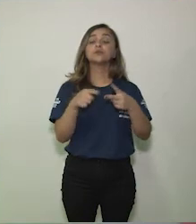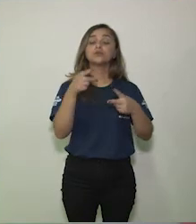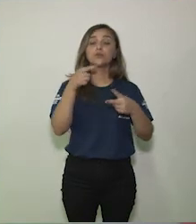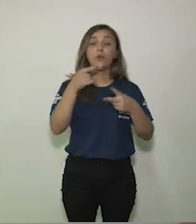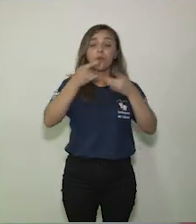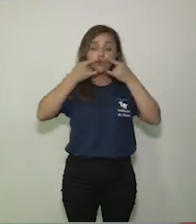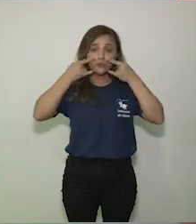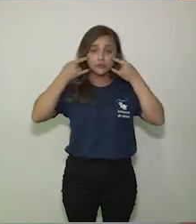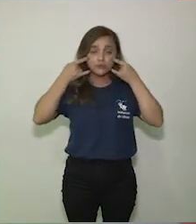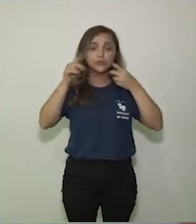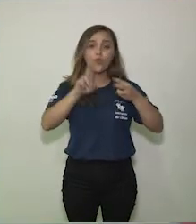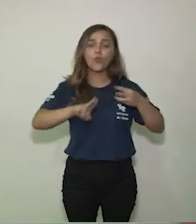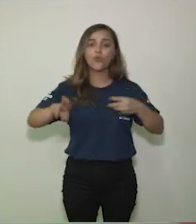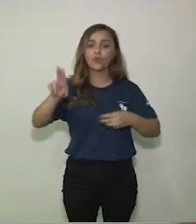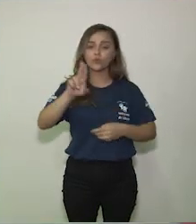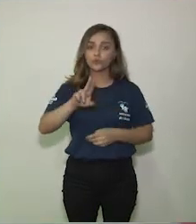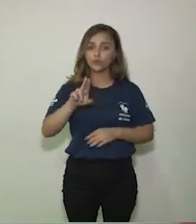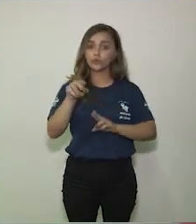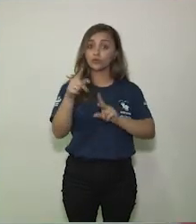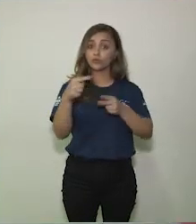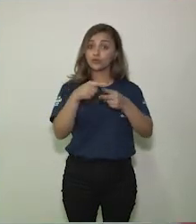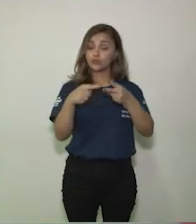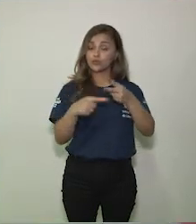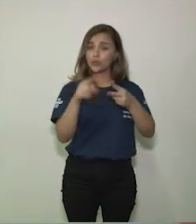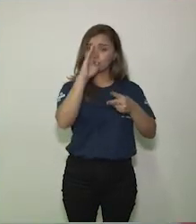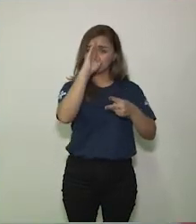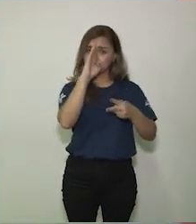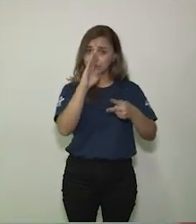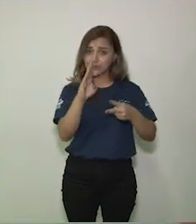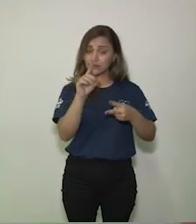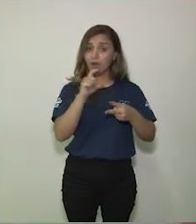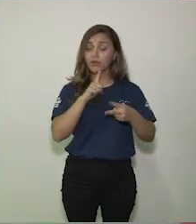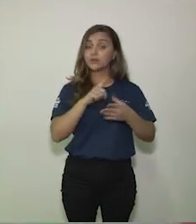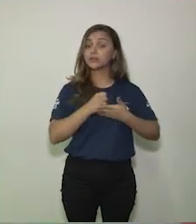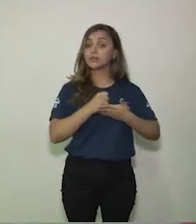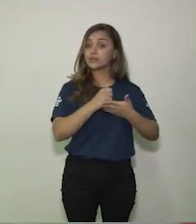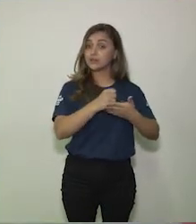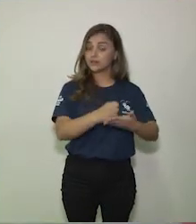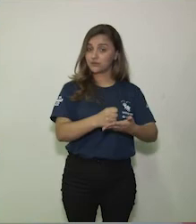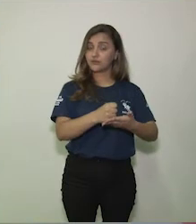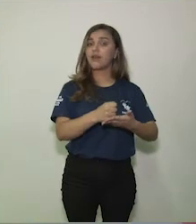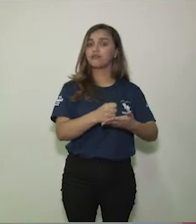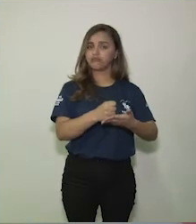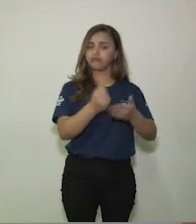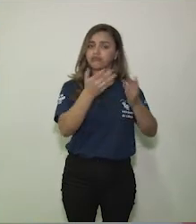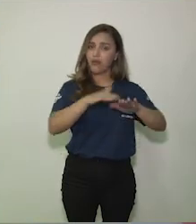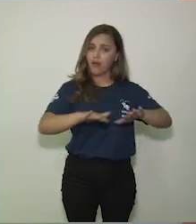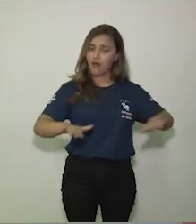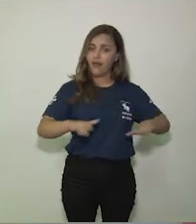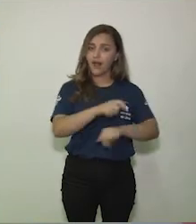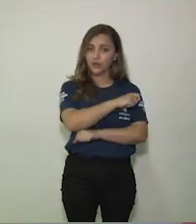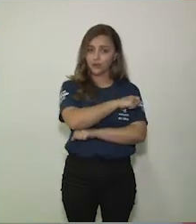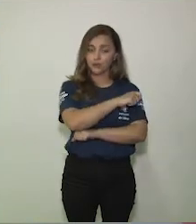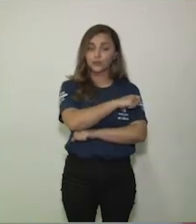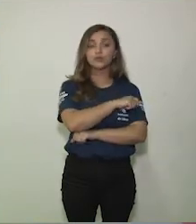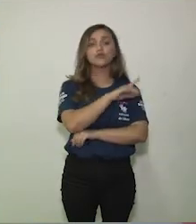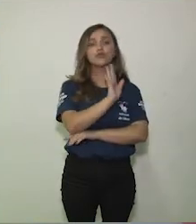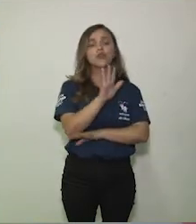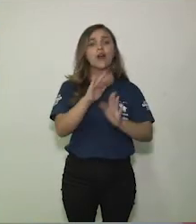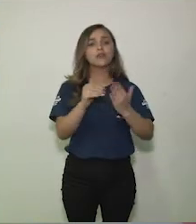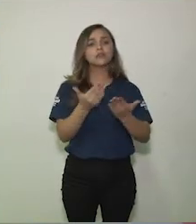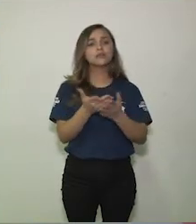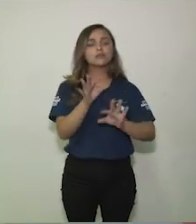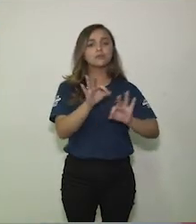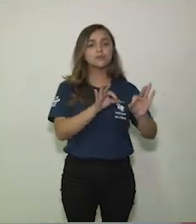questões no que diz respeito ao transporte de alunos. Já estamos preparando as escolas para o retorno